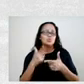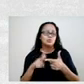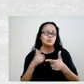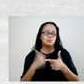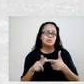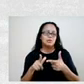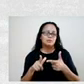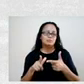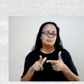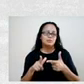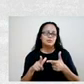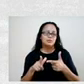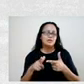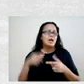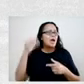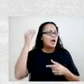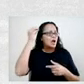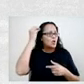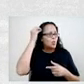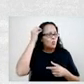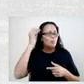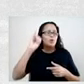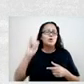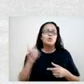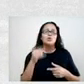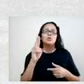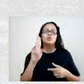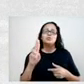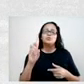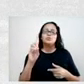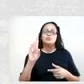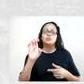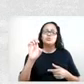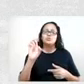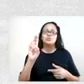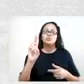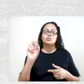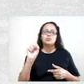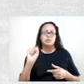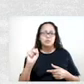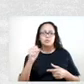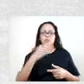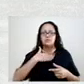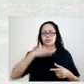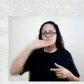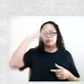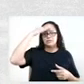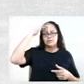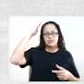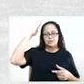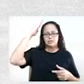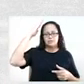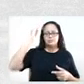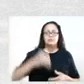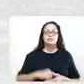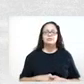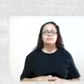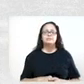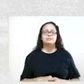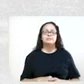Então o pessoal colocava a culpa nos judeus e nos árabes, como se a culpa fosse deles porque eles não eram